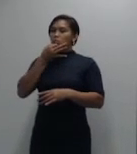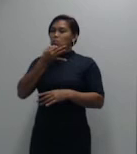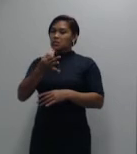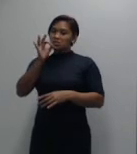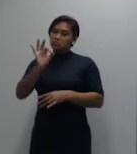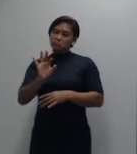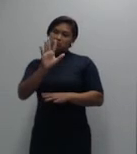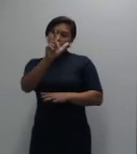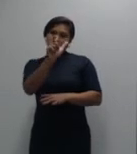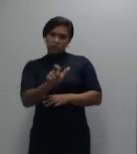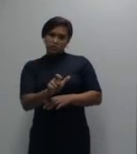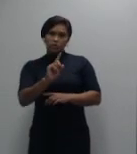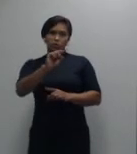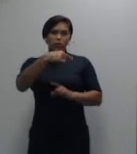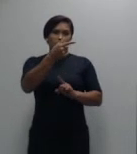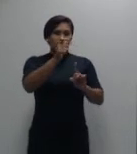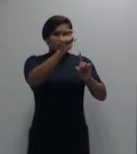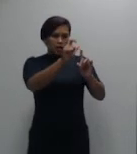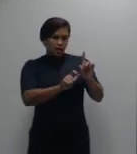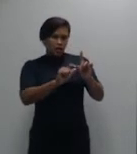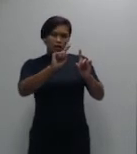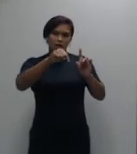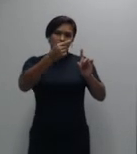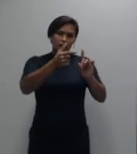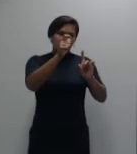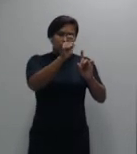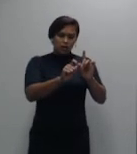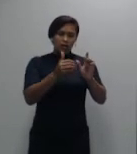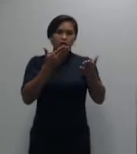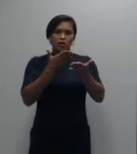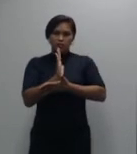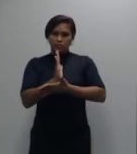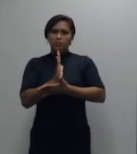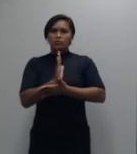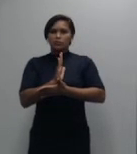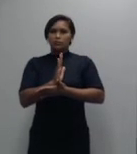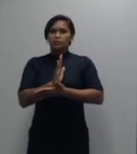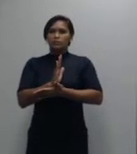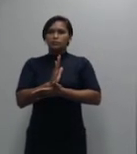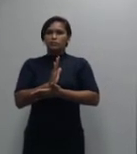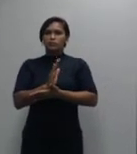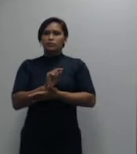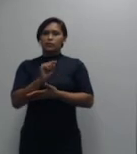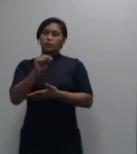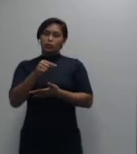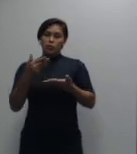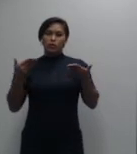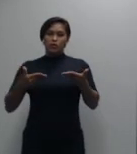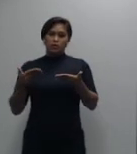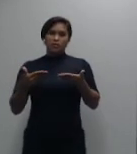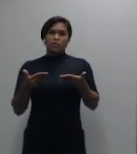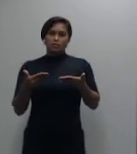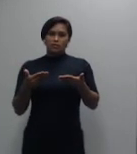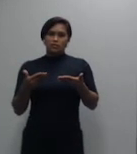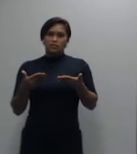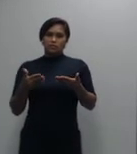mas depois de sabatinado aprovar no caso aqui